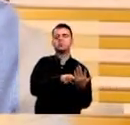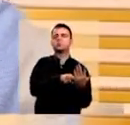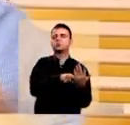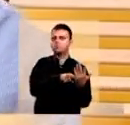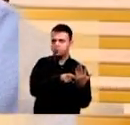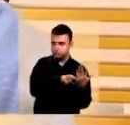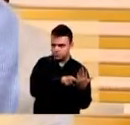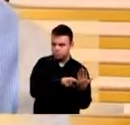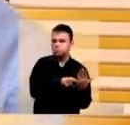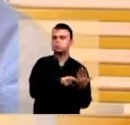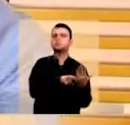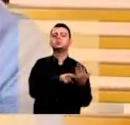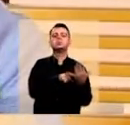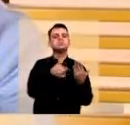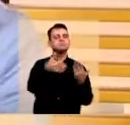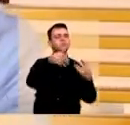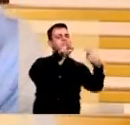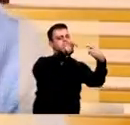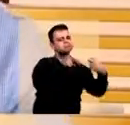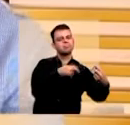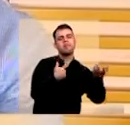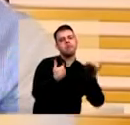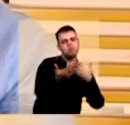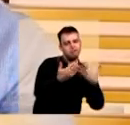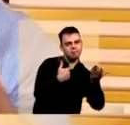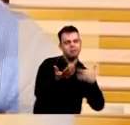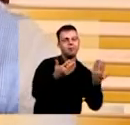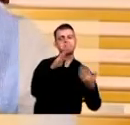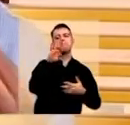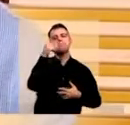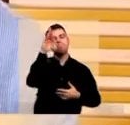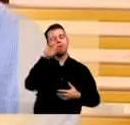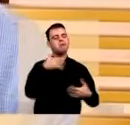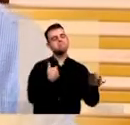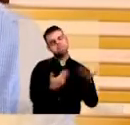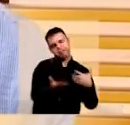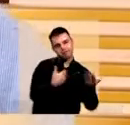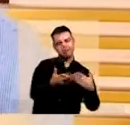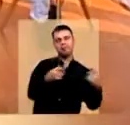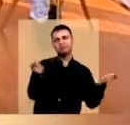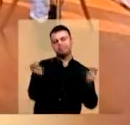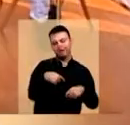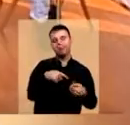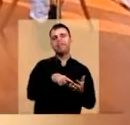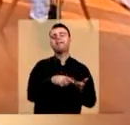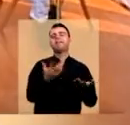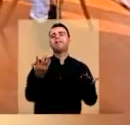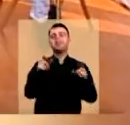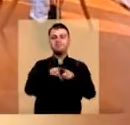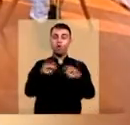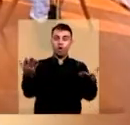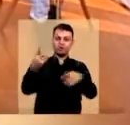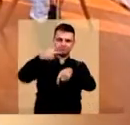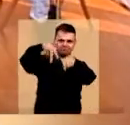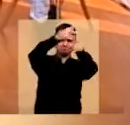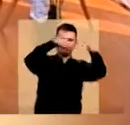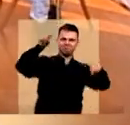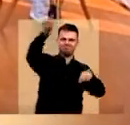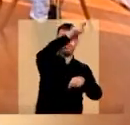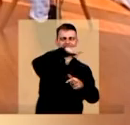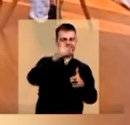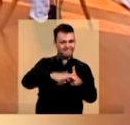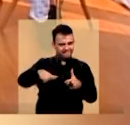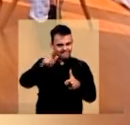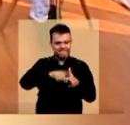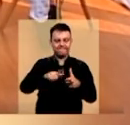vai fazer uma boa conversa de barzinho, vai poder fazer... Entender muito o que está acontecendo no nosso país, né? Exatamente,